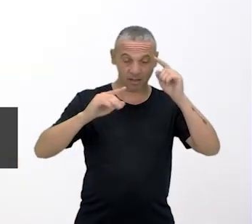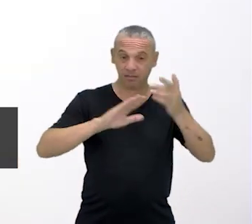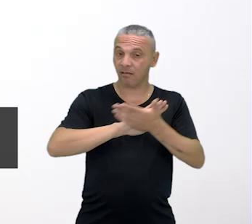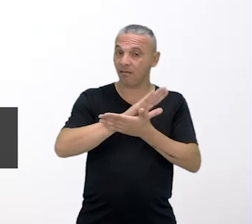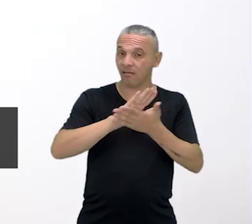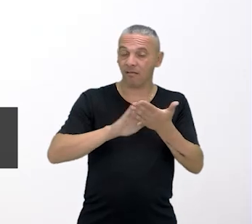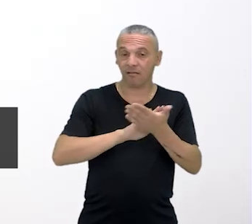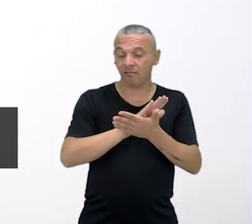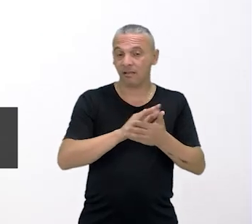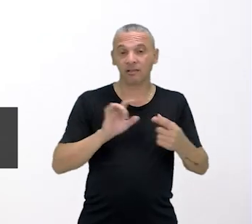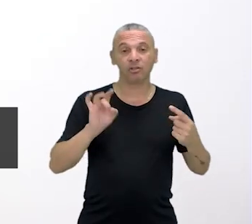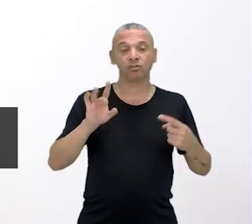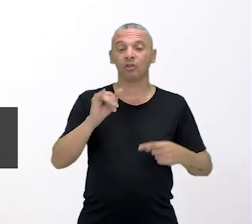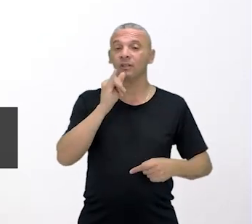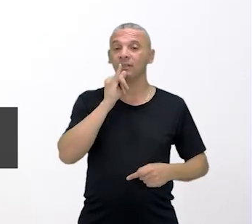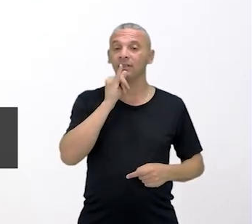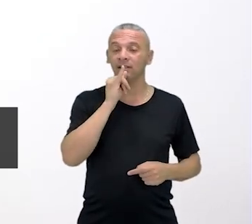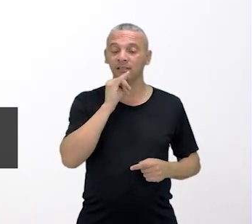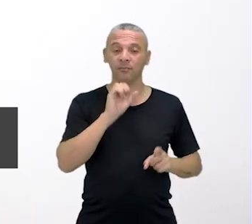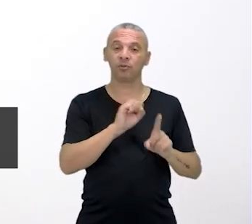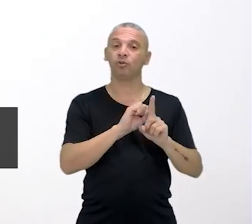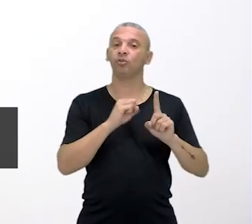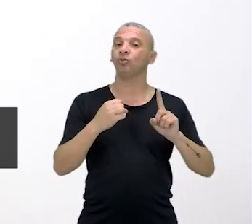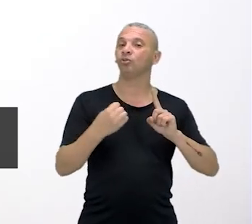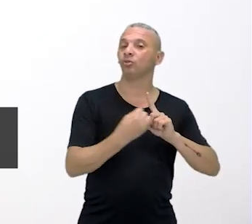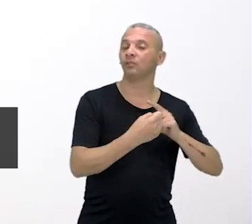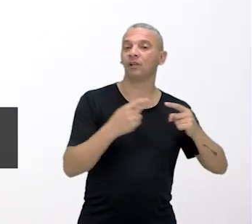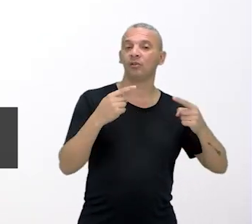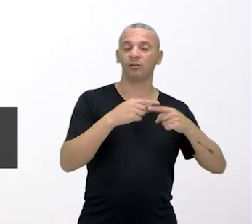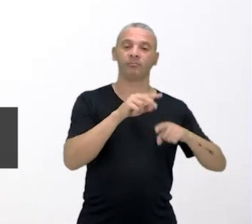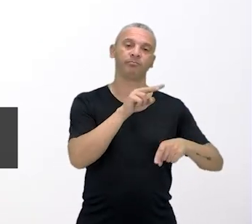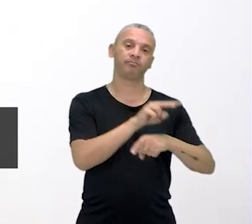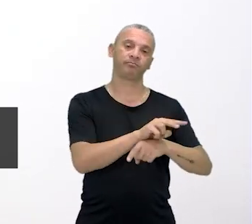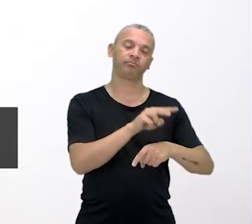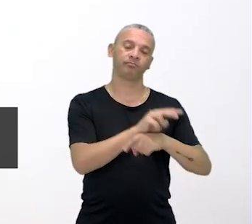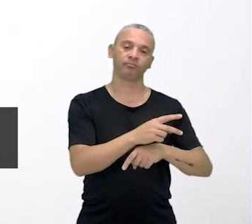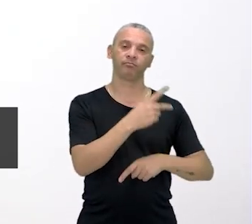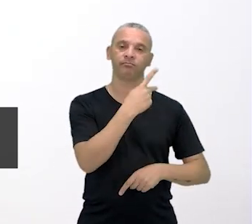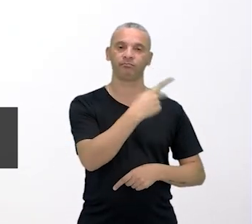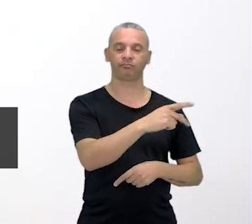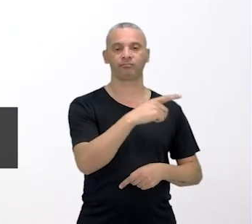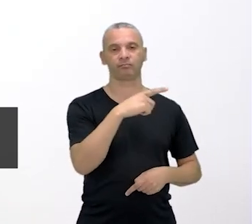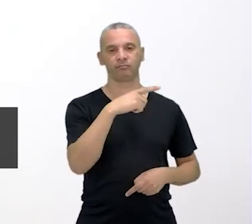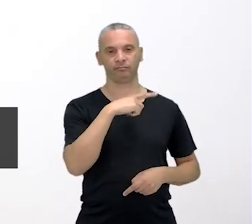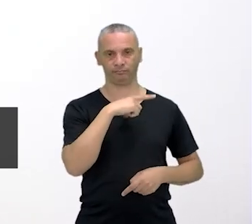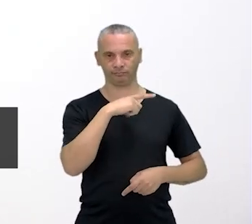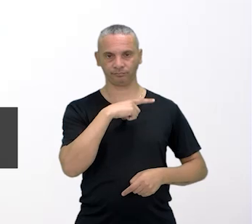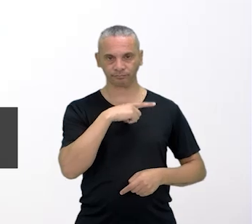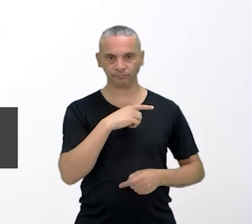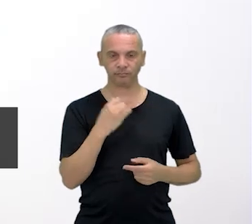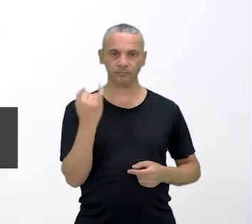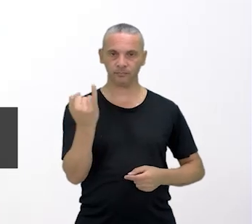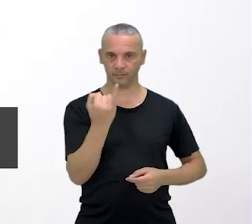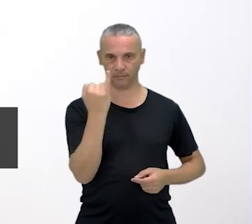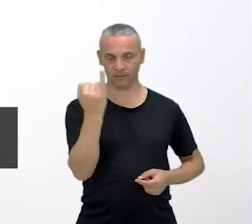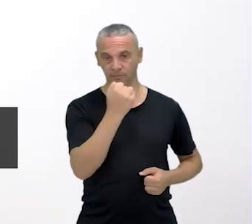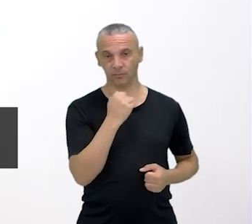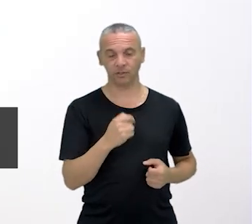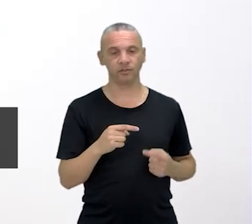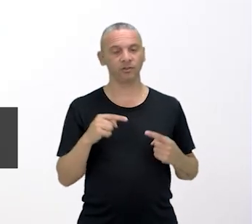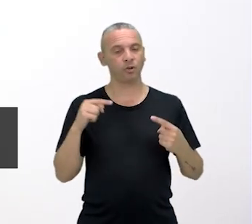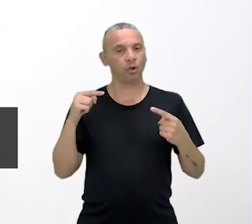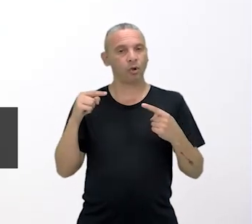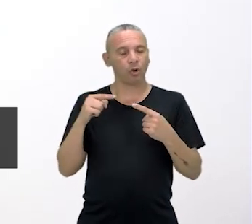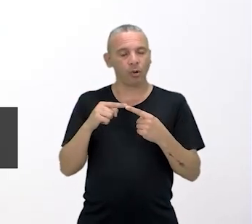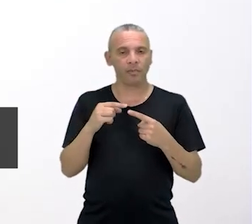só fazer o papel social de um tutor, né, que naquela época era muito importante. Acho que um grande